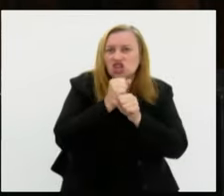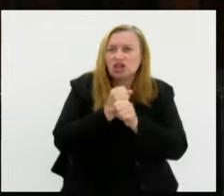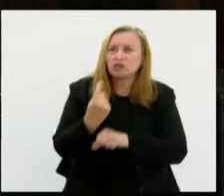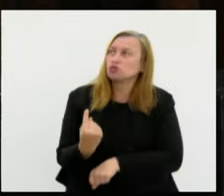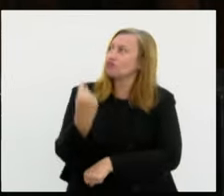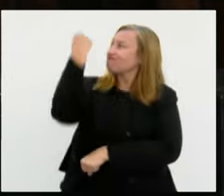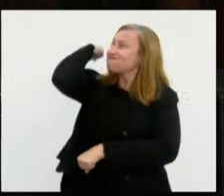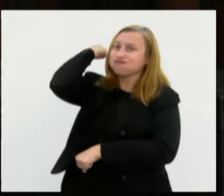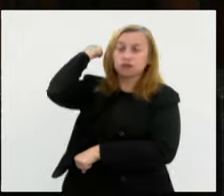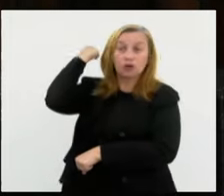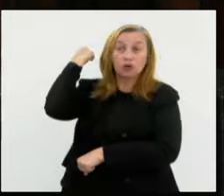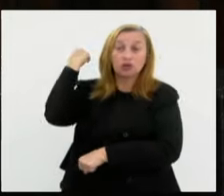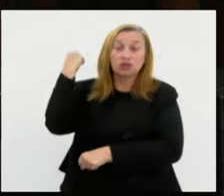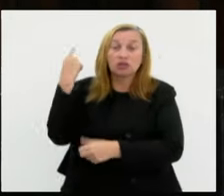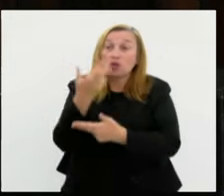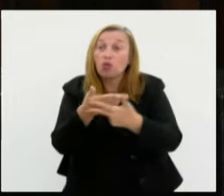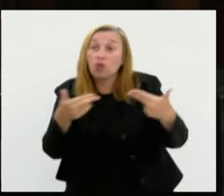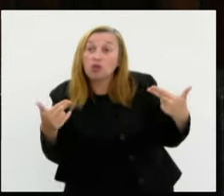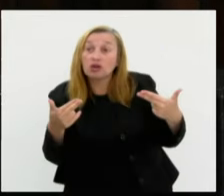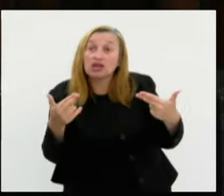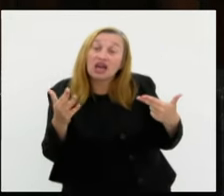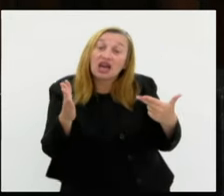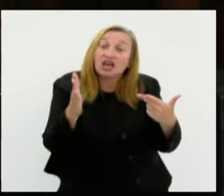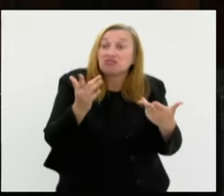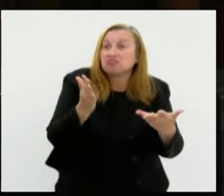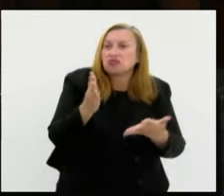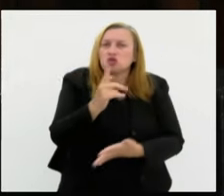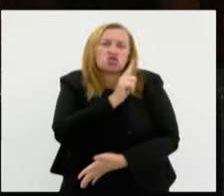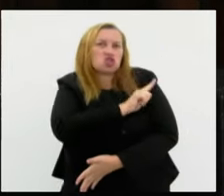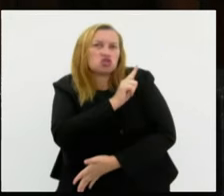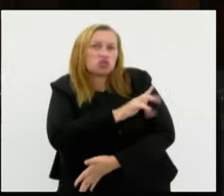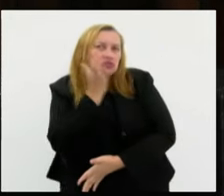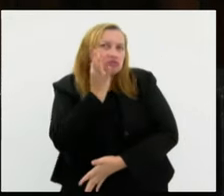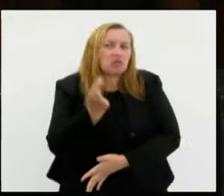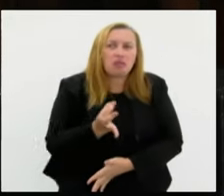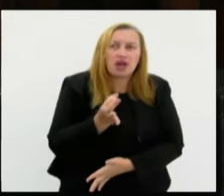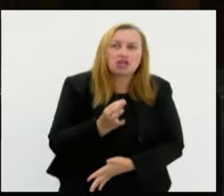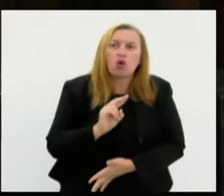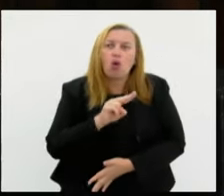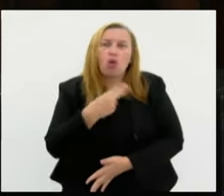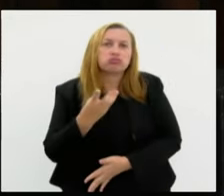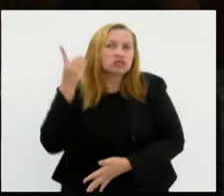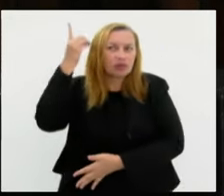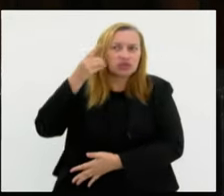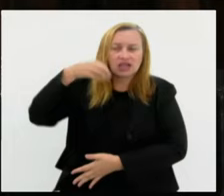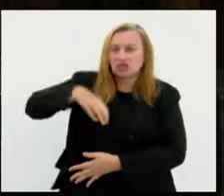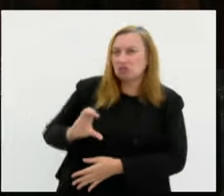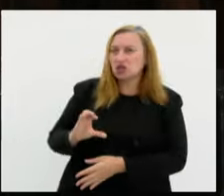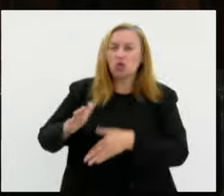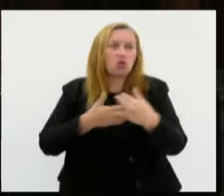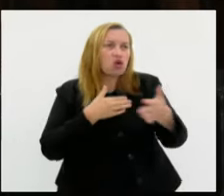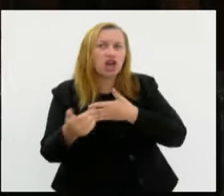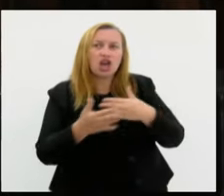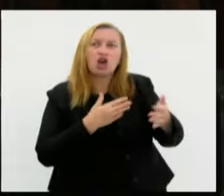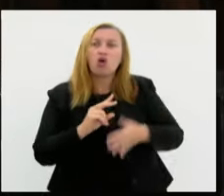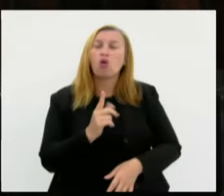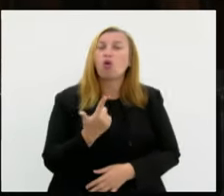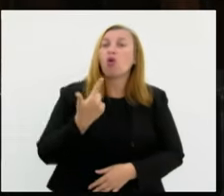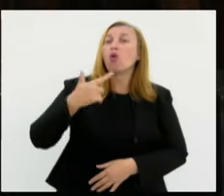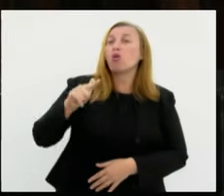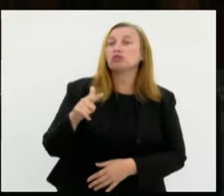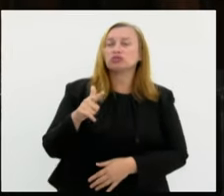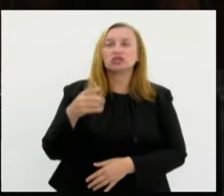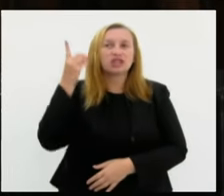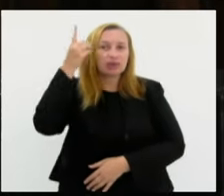contra algo que talvez o gestor naquele momento nem soubesse, e o deputado Mink, ou qualquer outro deputado, ou Vossa Excelência, que foi secretário de